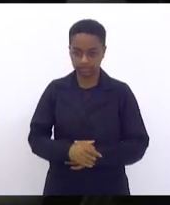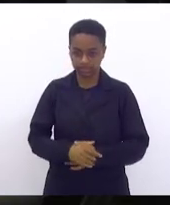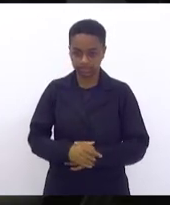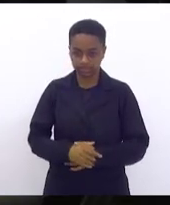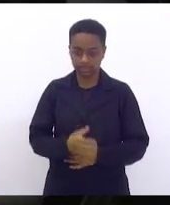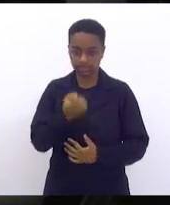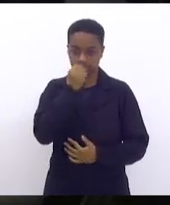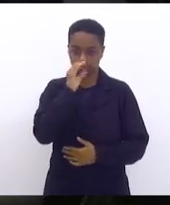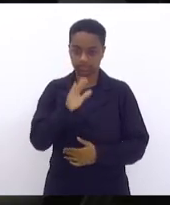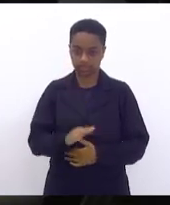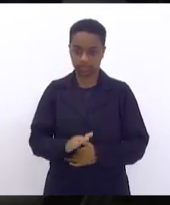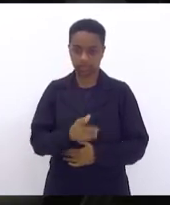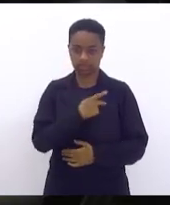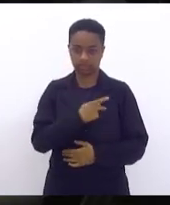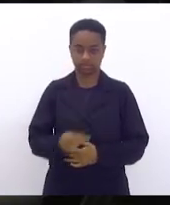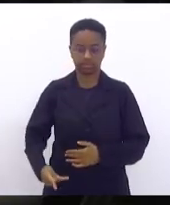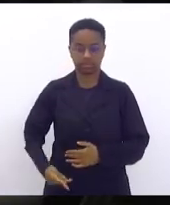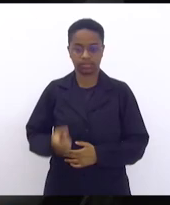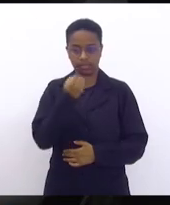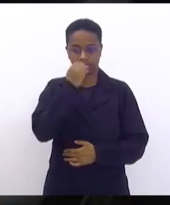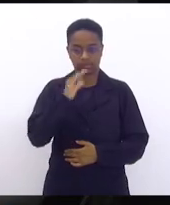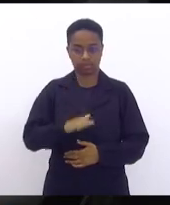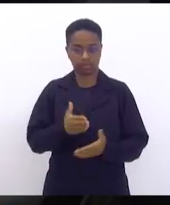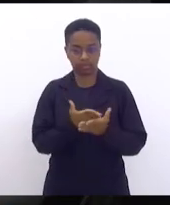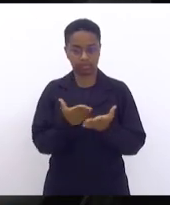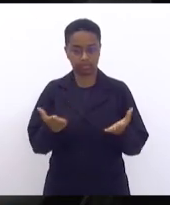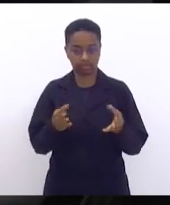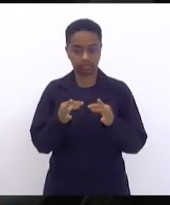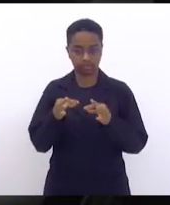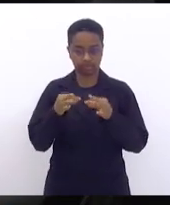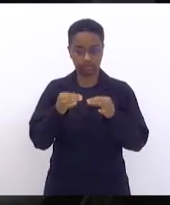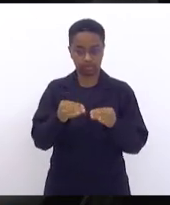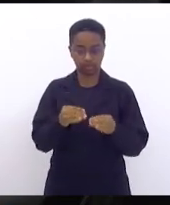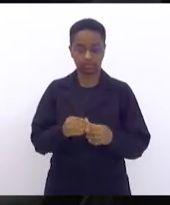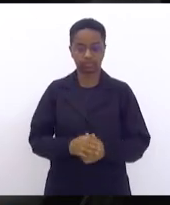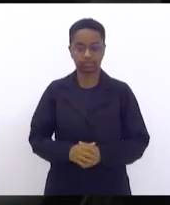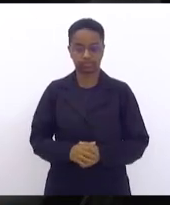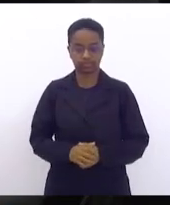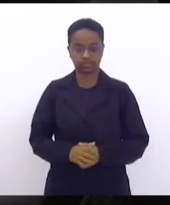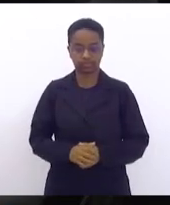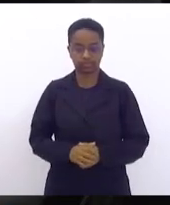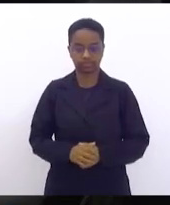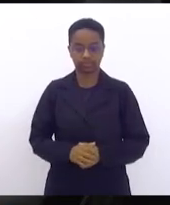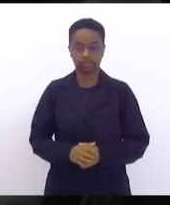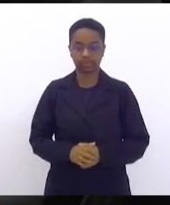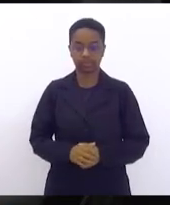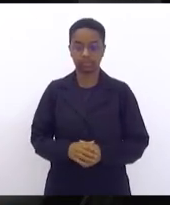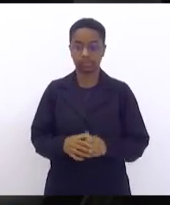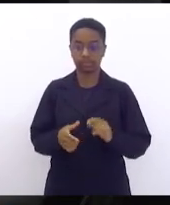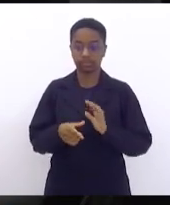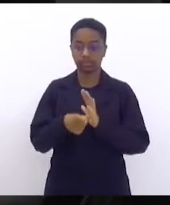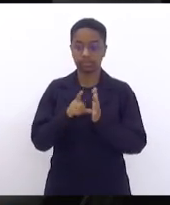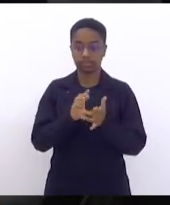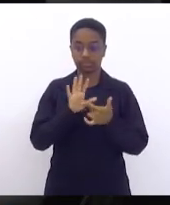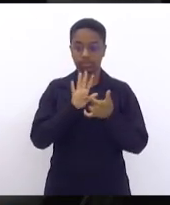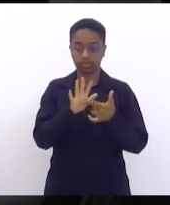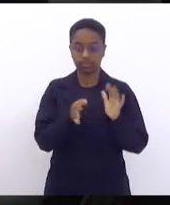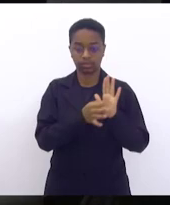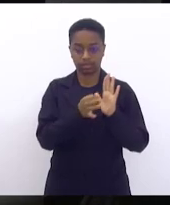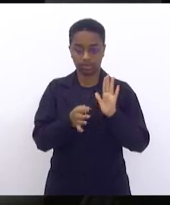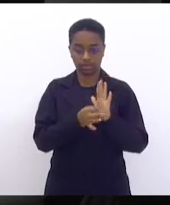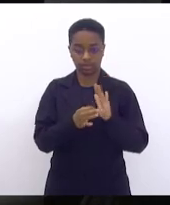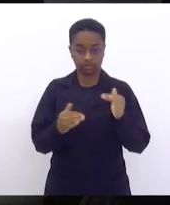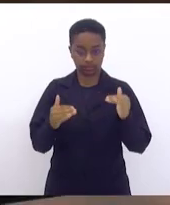Presidente, boa tarde. Boa tarde a todos. Antes de dar o parecer evidentemente favorável, eu